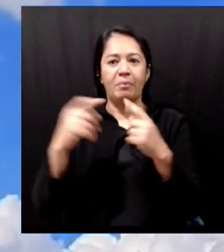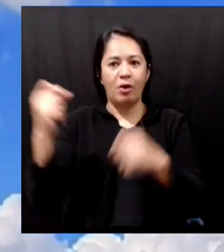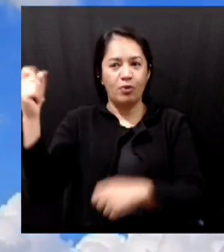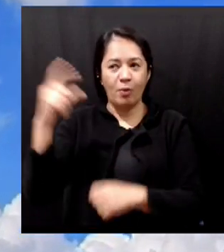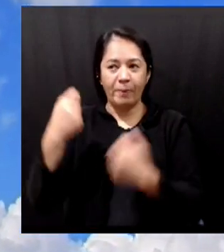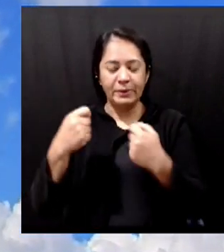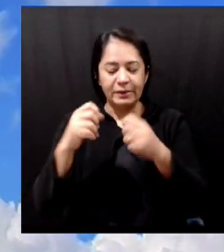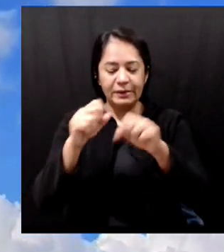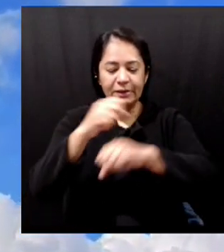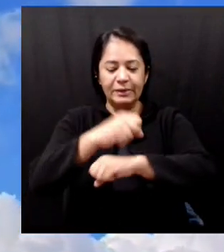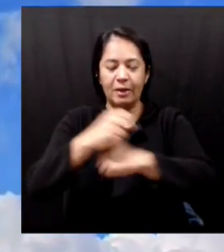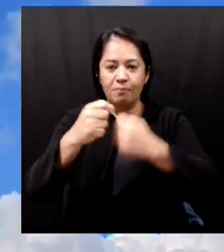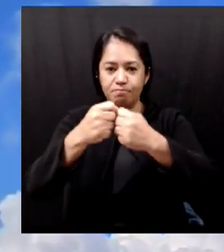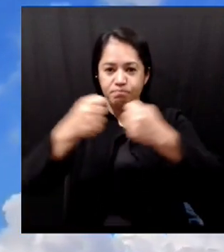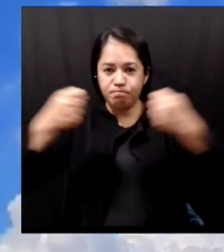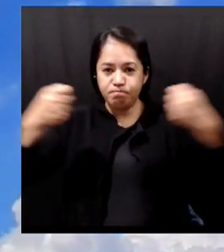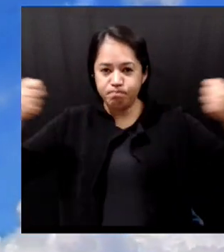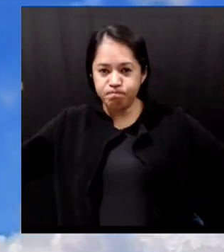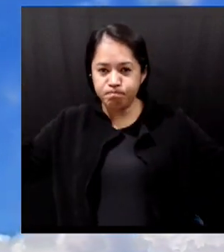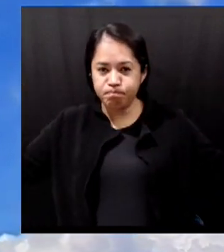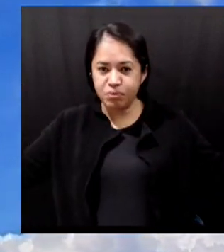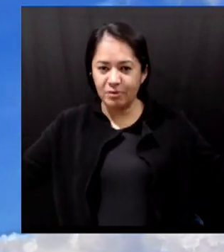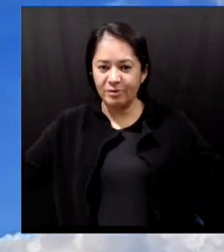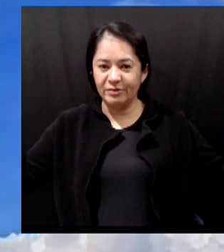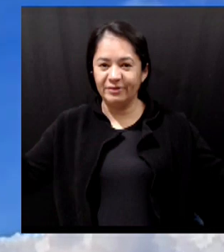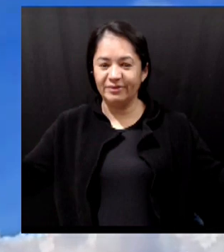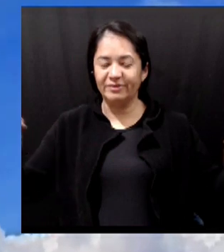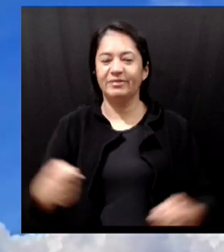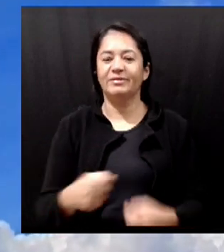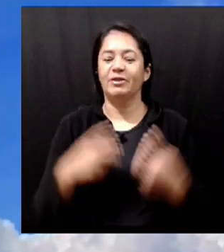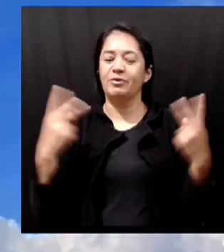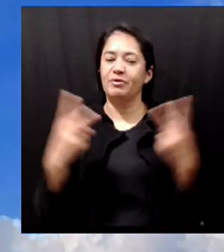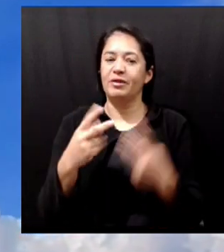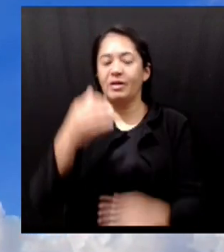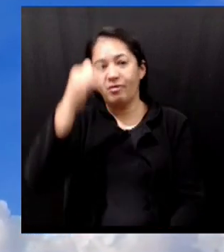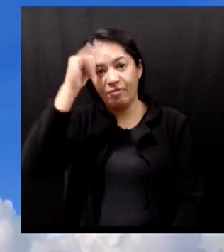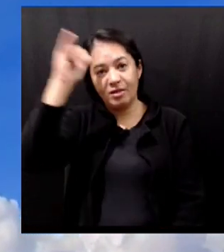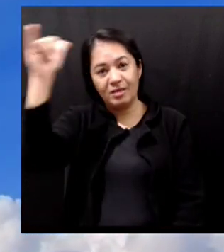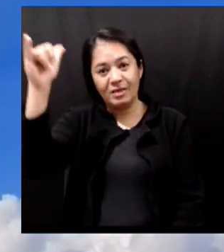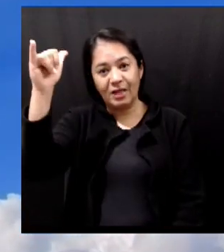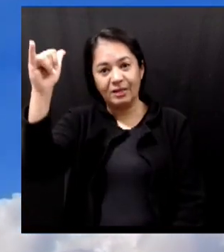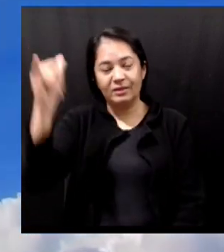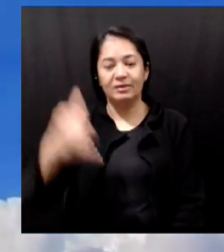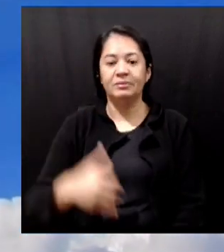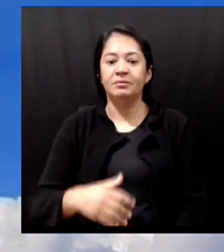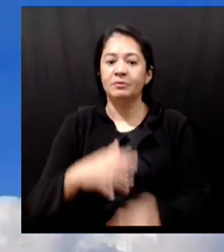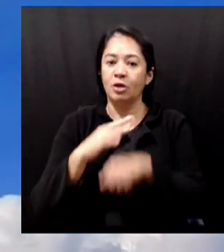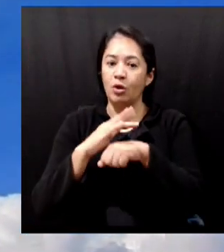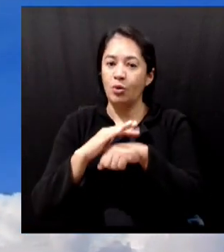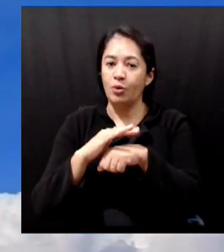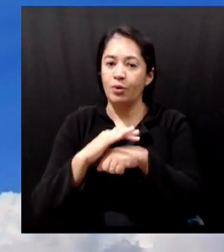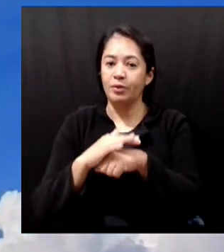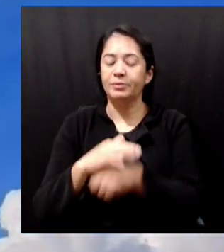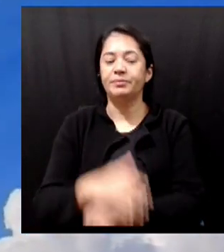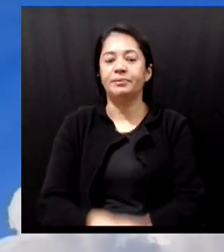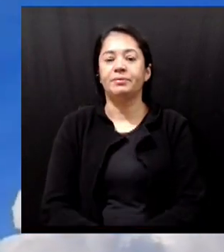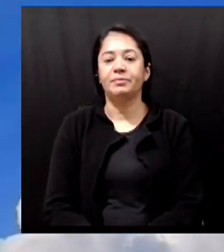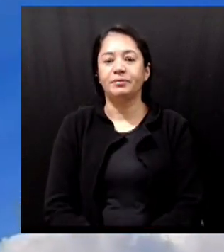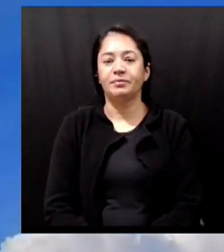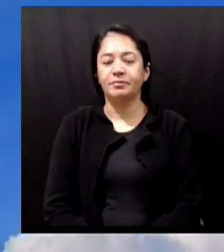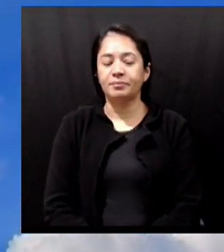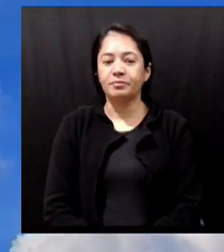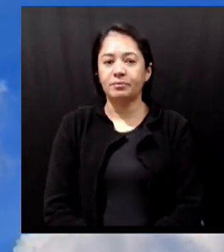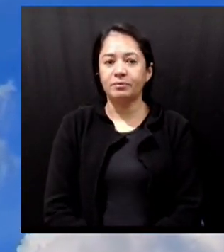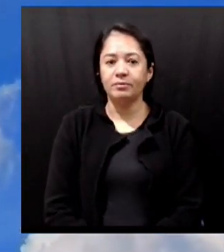tudo, deixa ventilar para a gente prevenir essas doenças do inverno, tá bom? Vamos lá então, abordagem ao